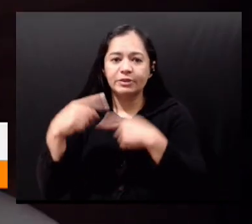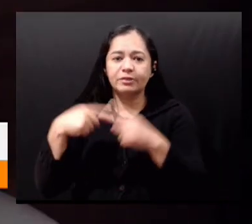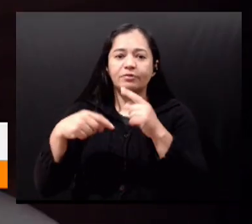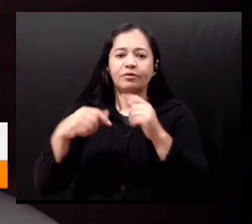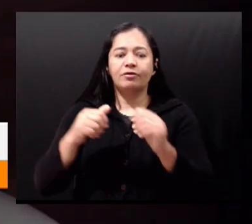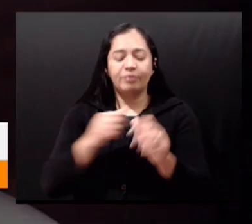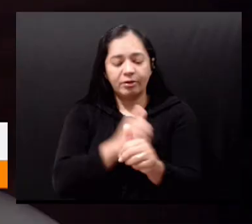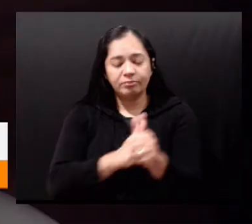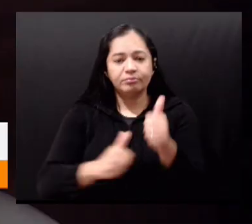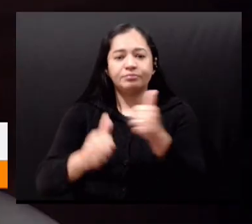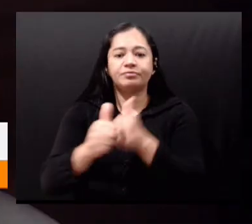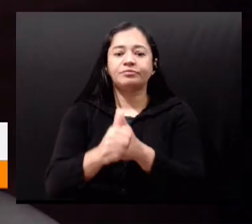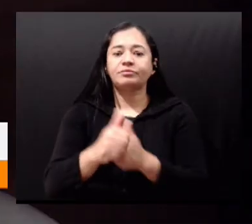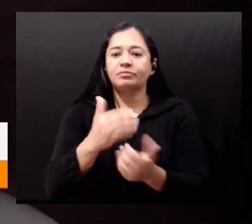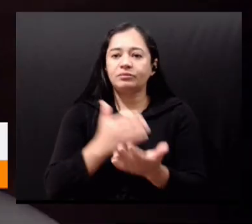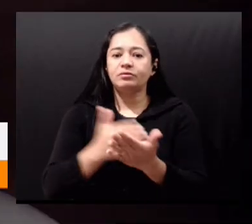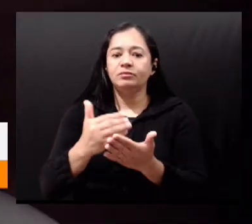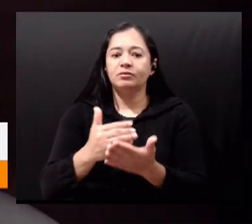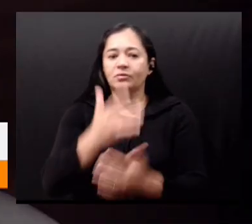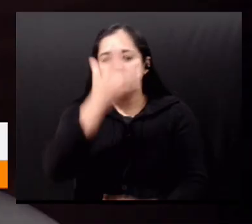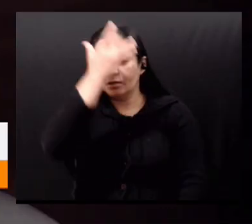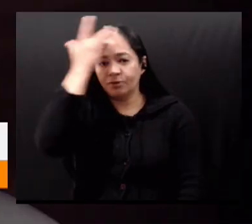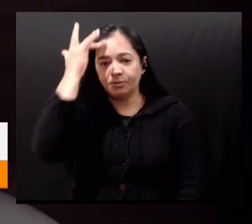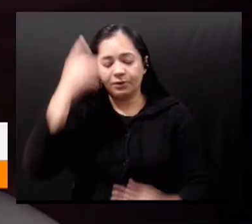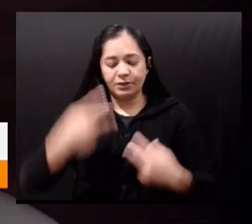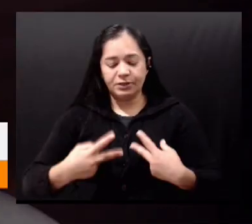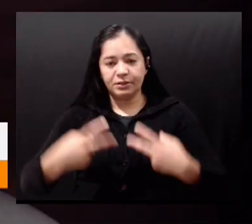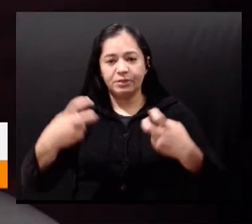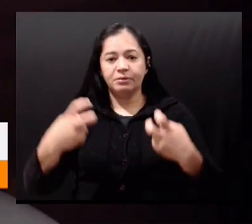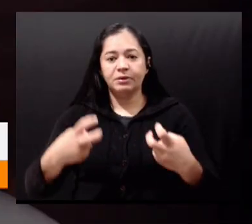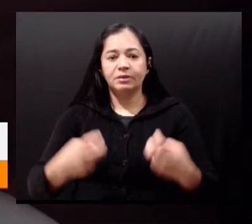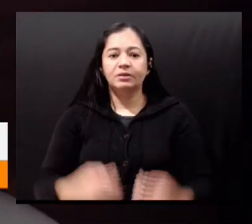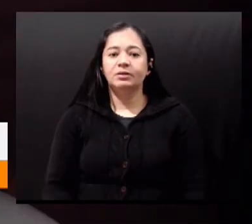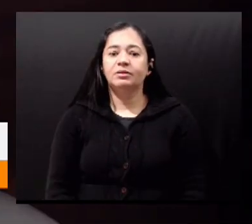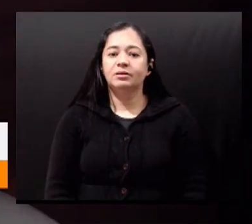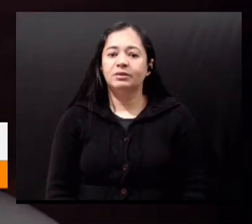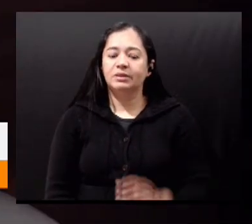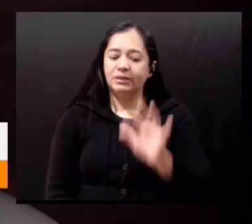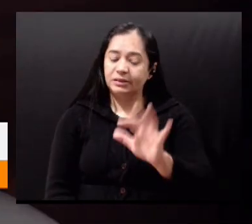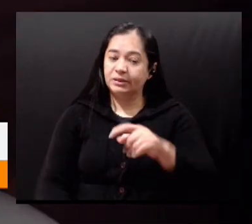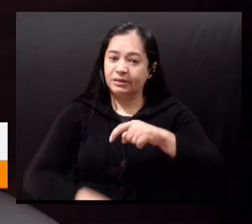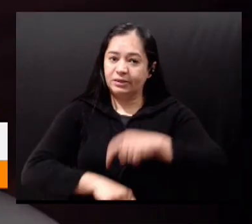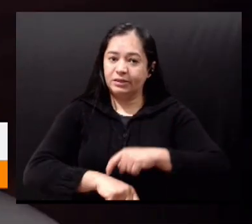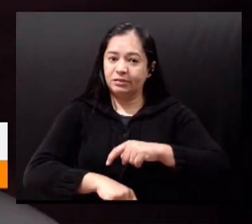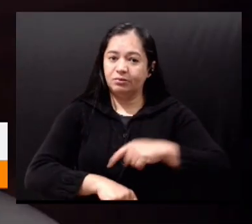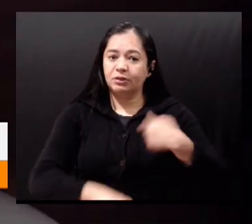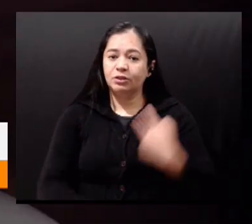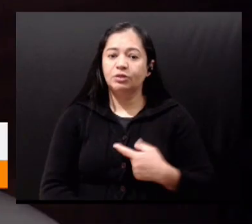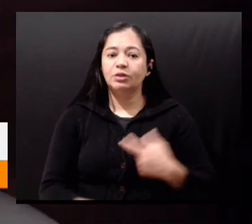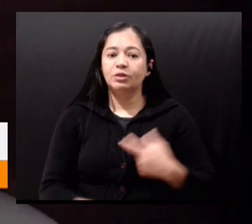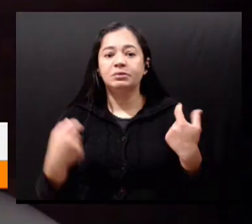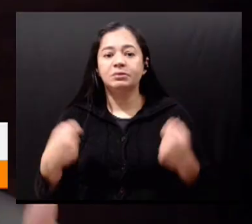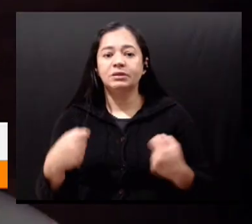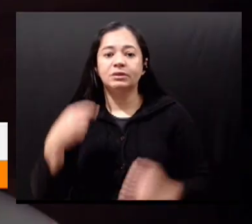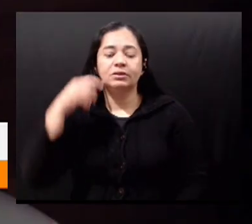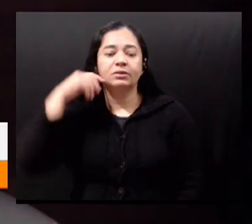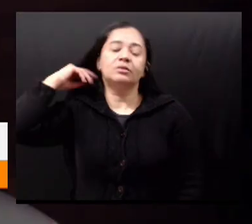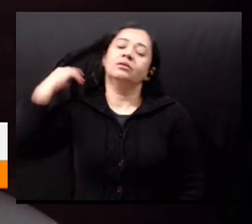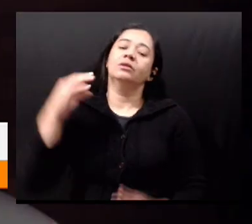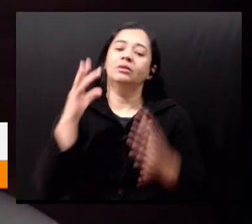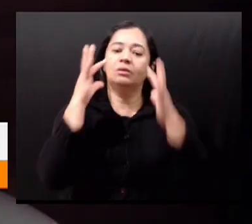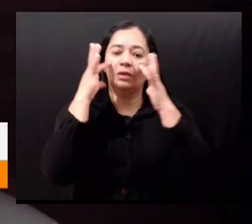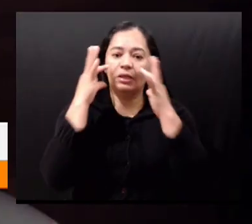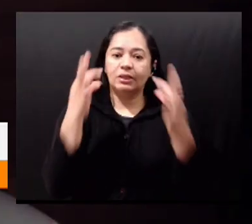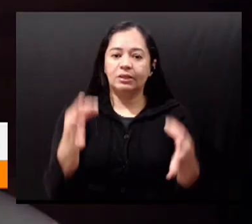um indivíduo e se perceber indivíduo. Então, é nesse momento que a gente precisa prestar atenção nas Uhum. crianças,